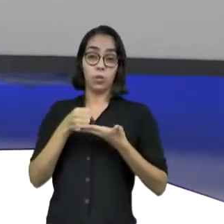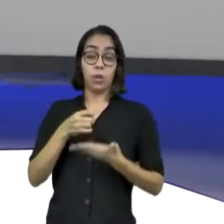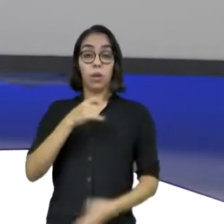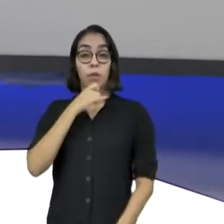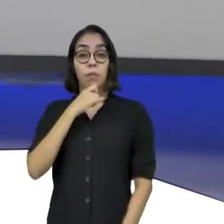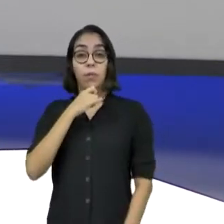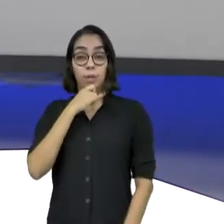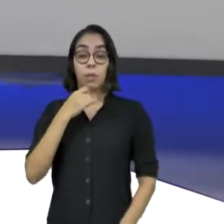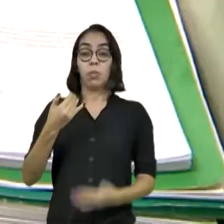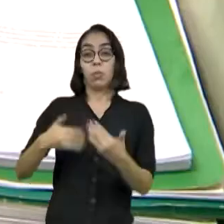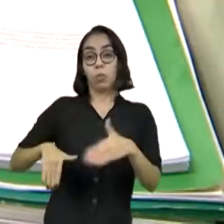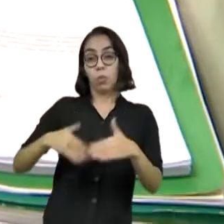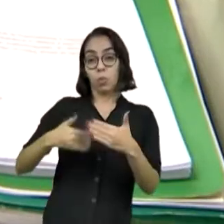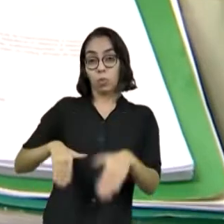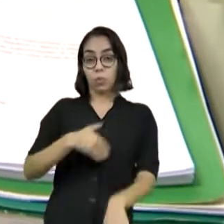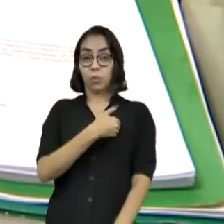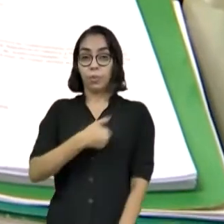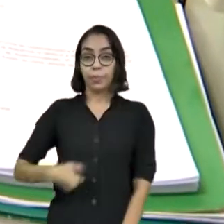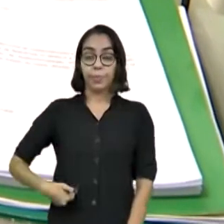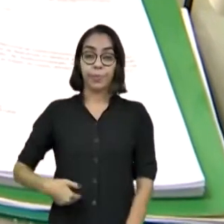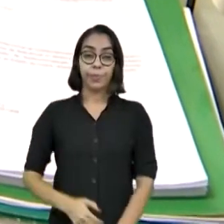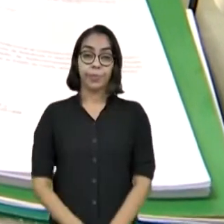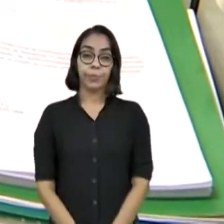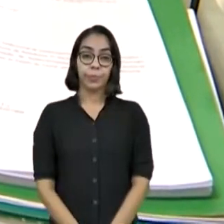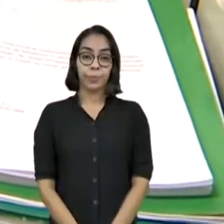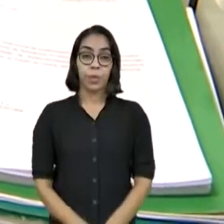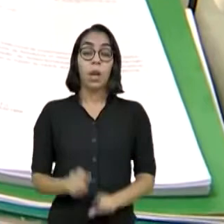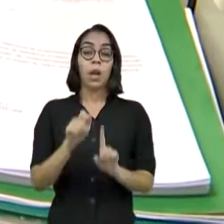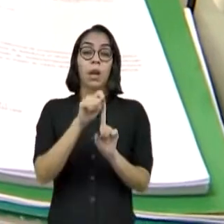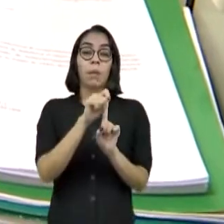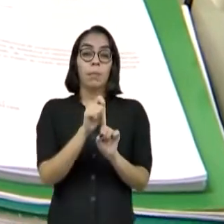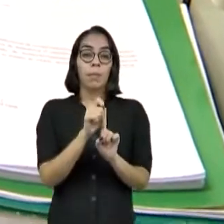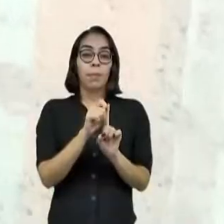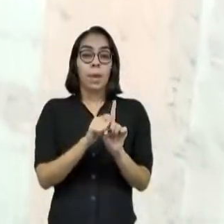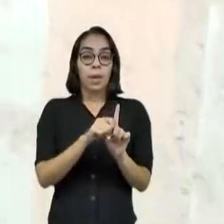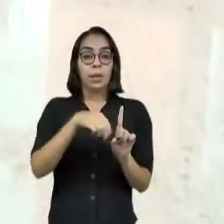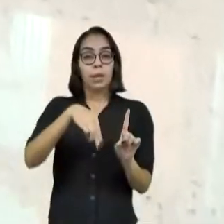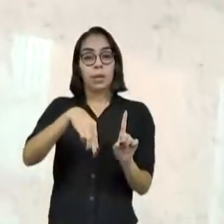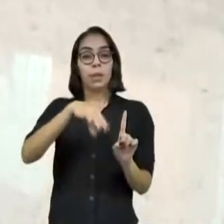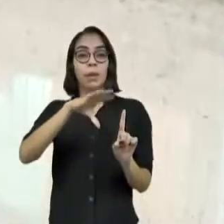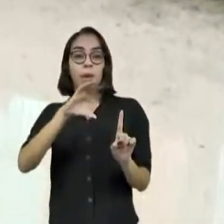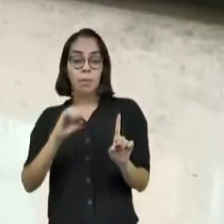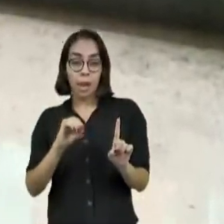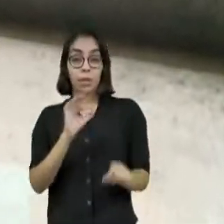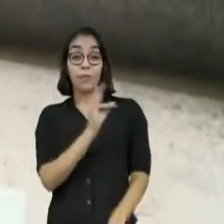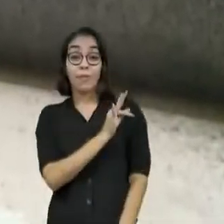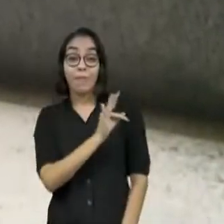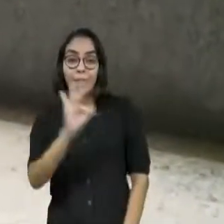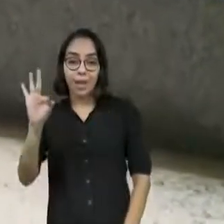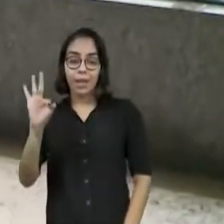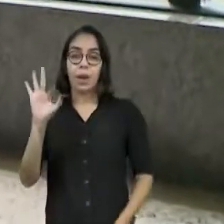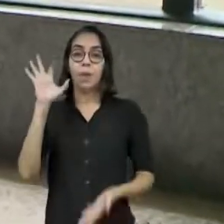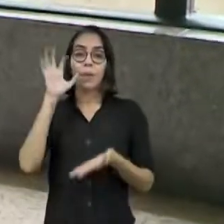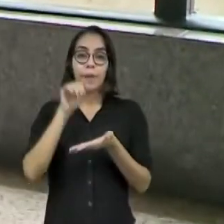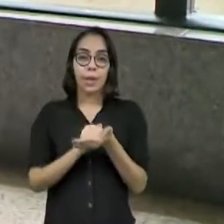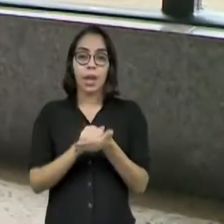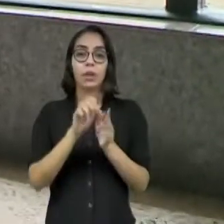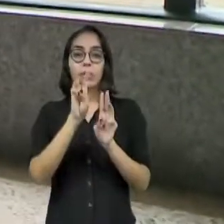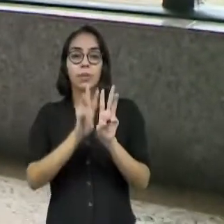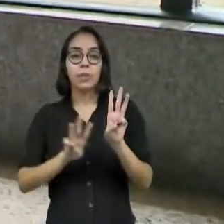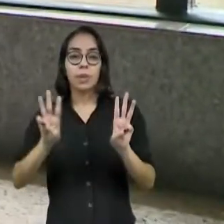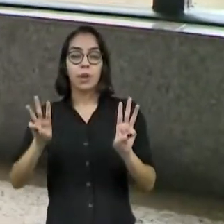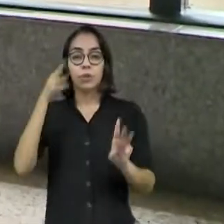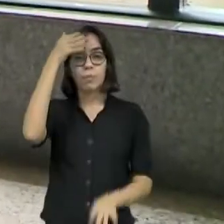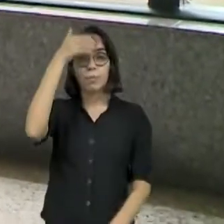de concursos públicos. Lançado em março pelo governo federal, o Cadastro Inclusão é um instrumento de comprovação